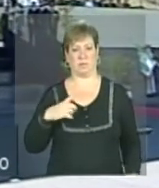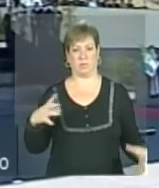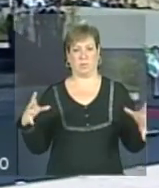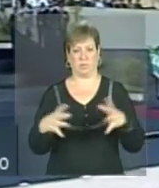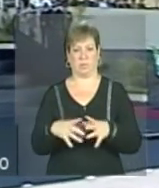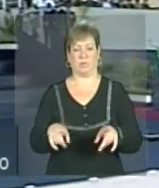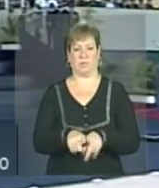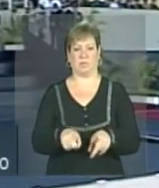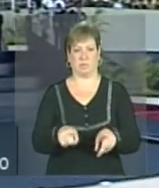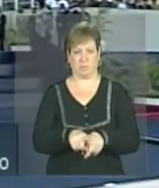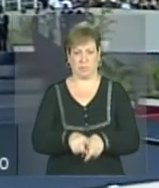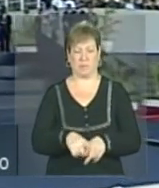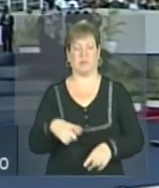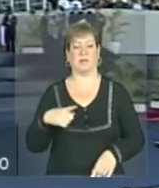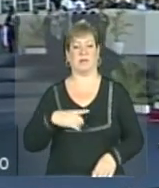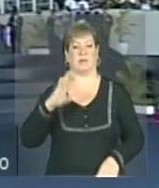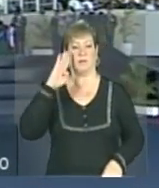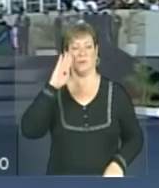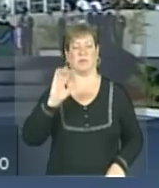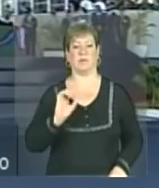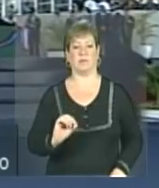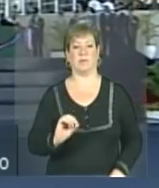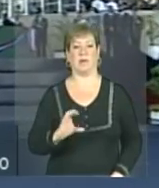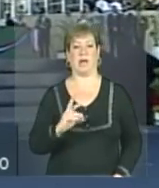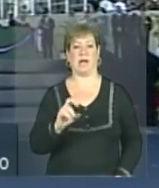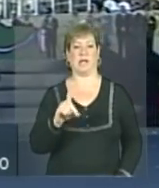reconhecimento evidenciado pelos elevados índices de